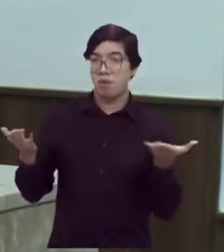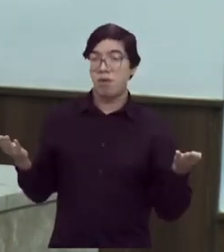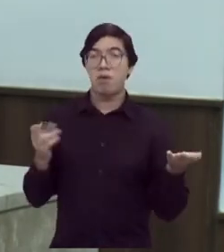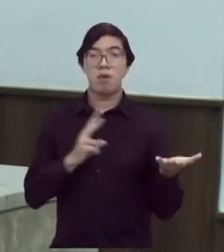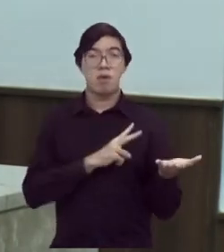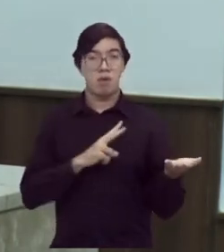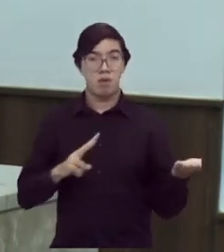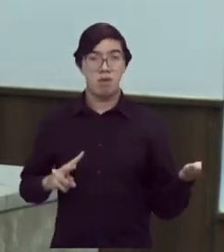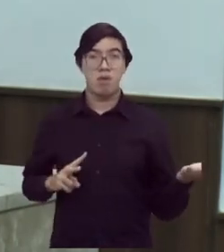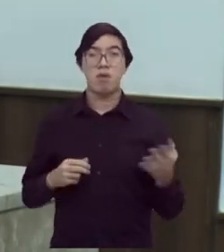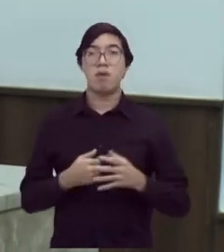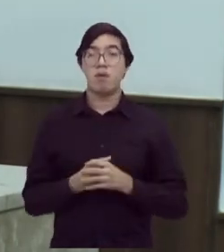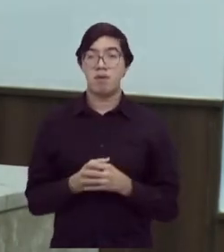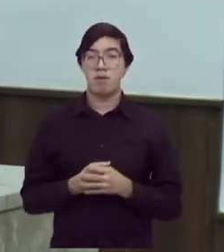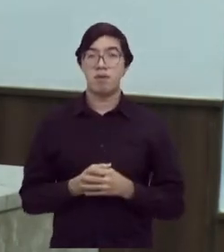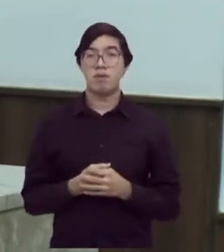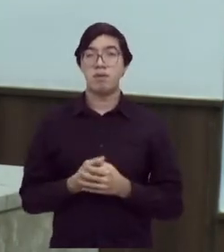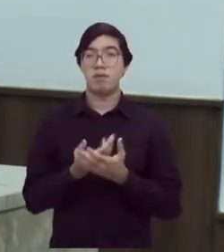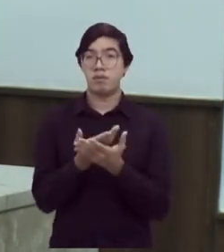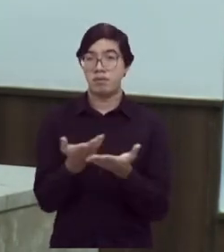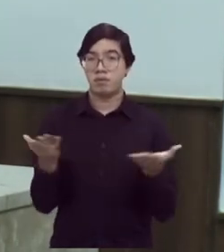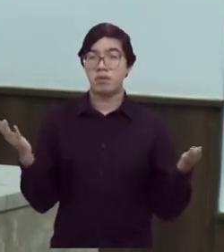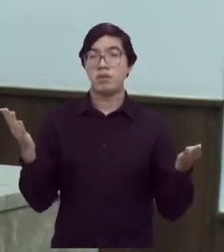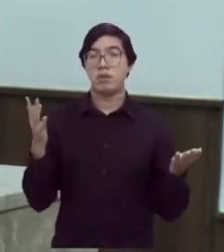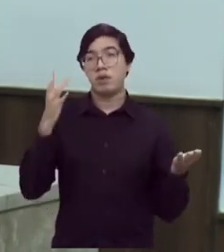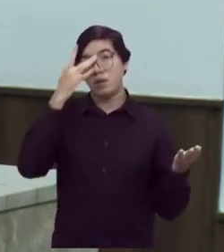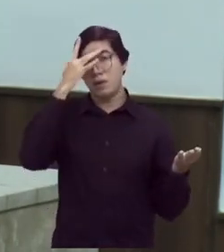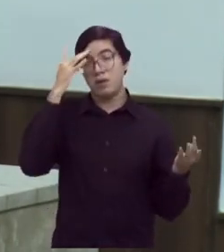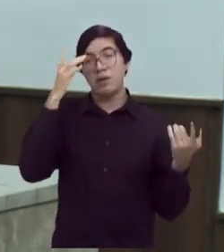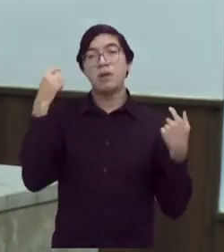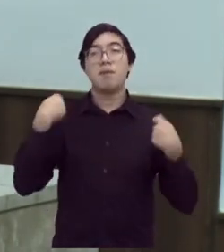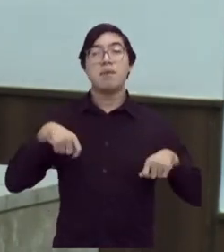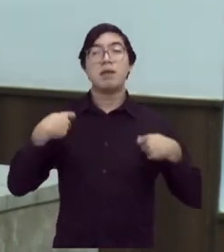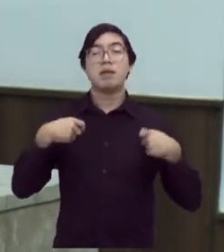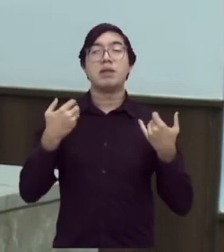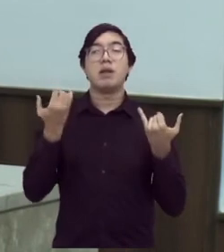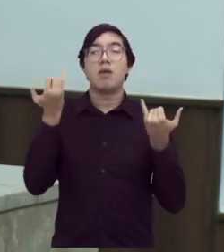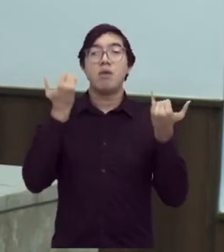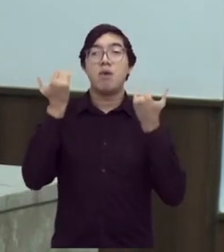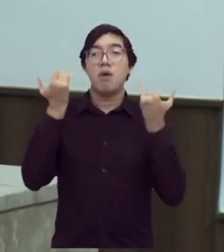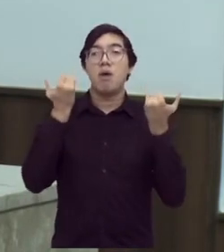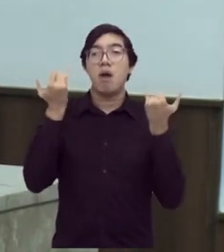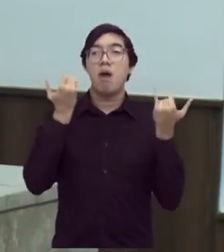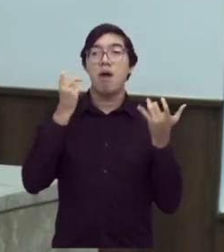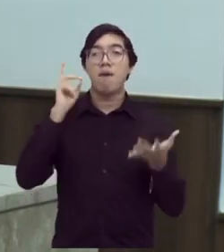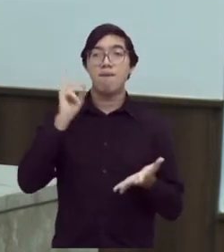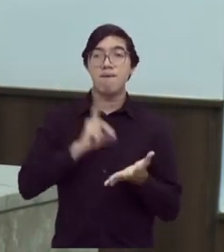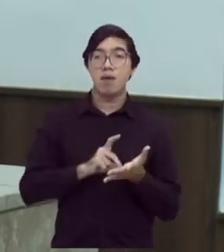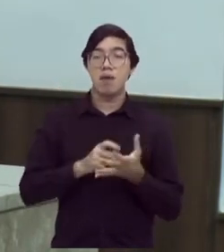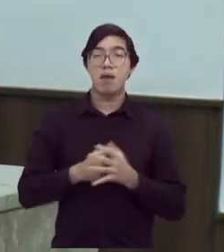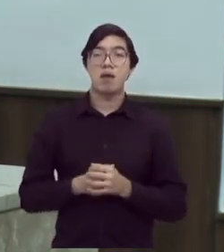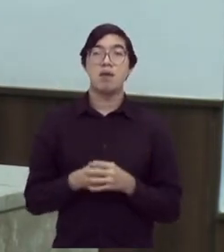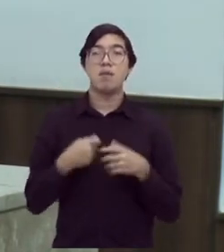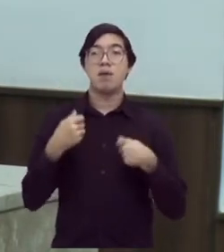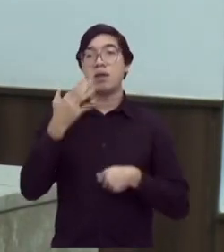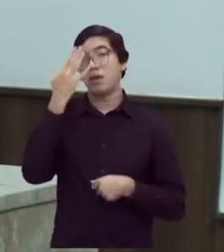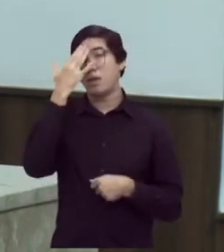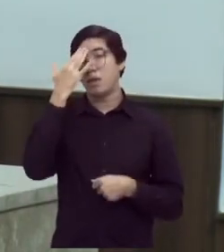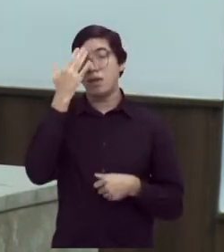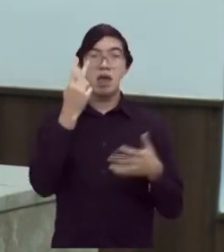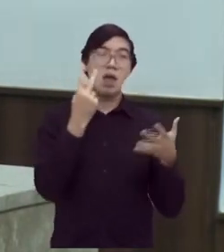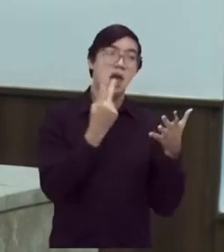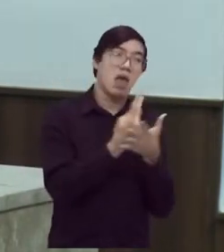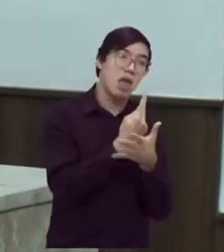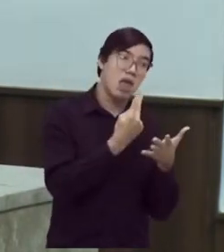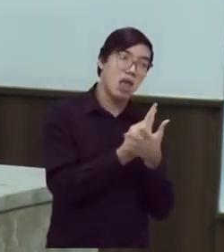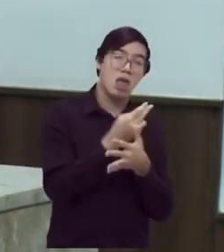egípcios, na verdade, precisam não apenas saber da verdade, precisam saber quando um erro e uma injustiça se